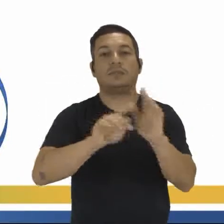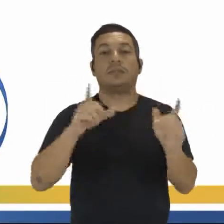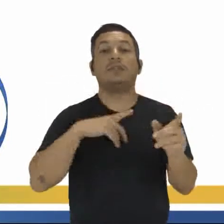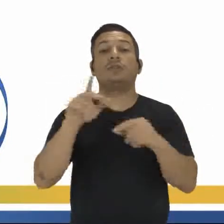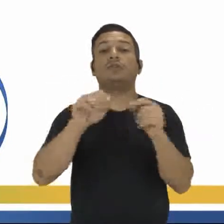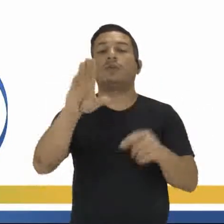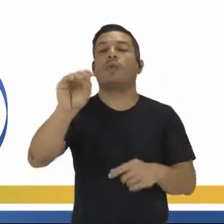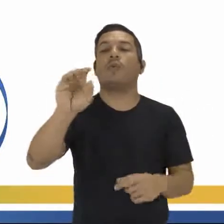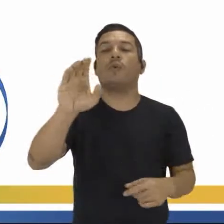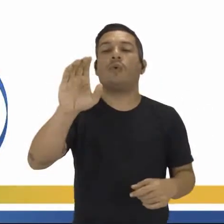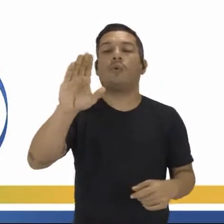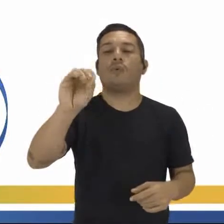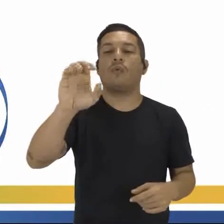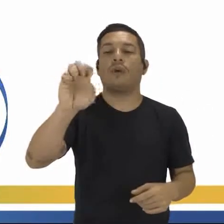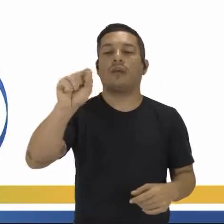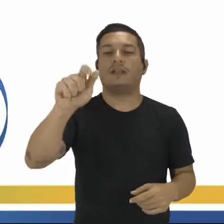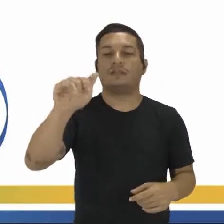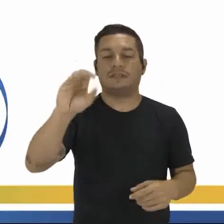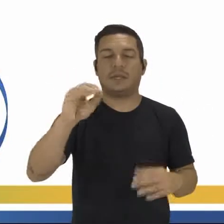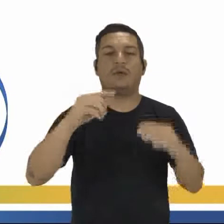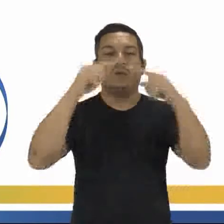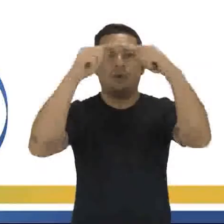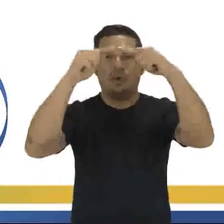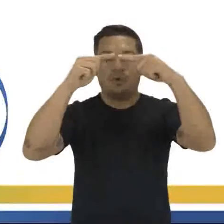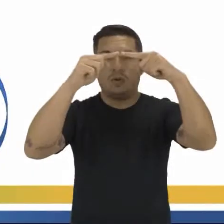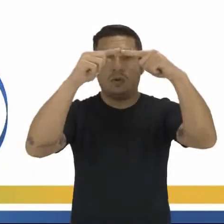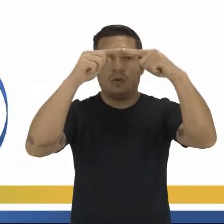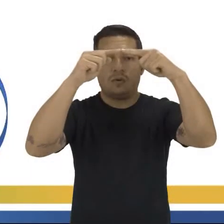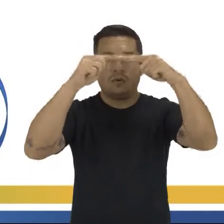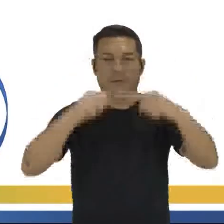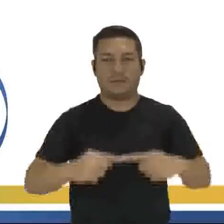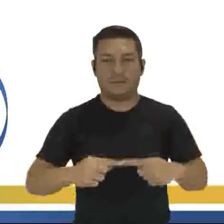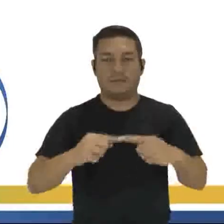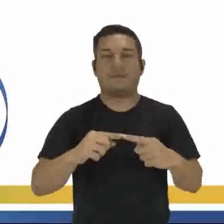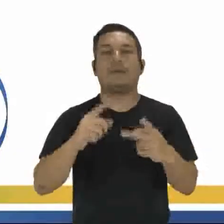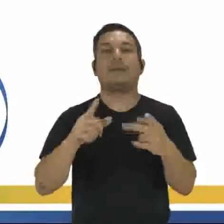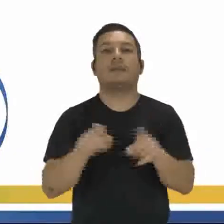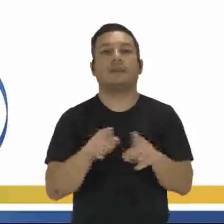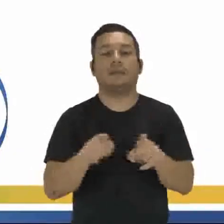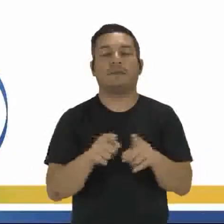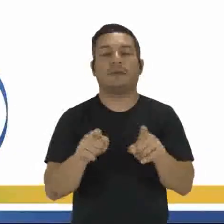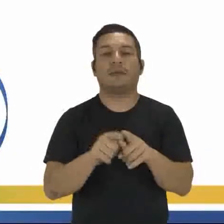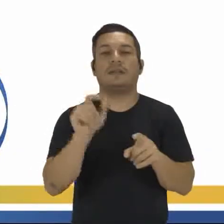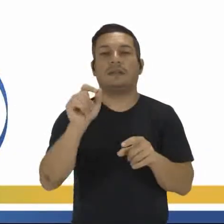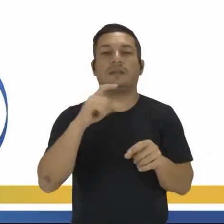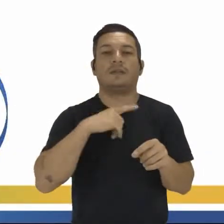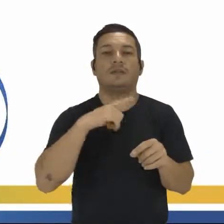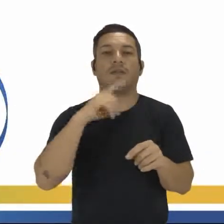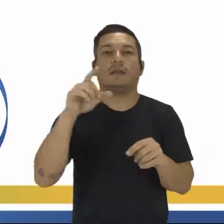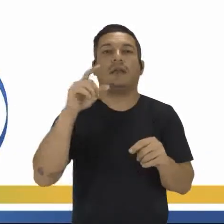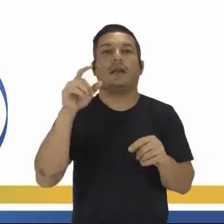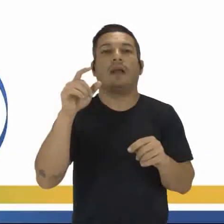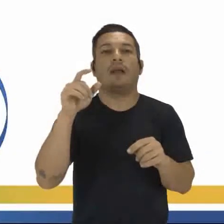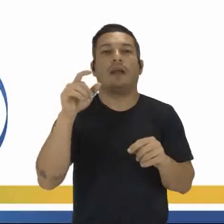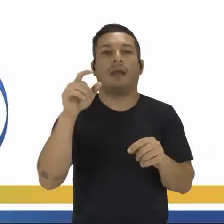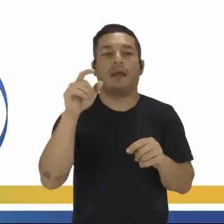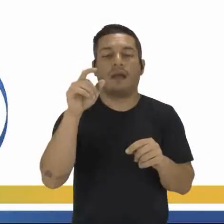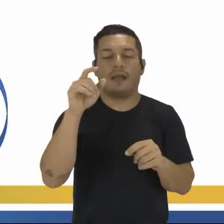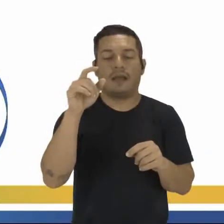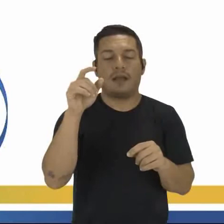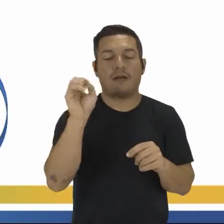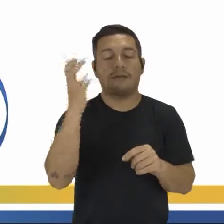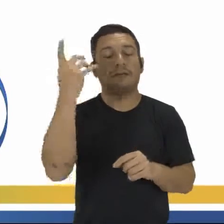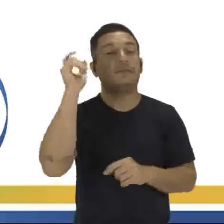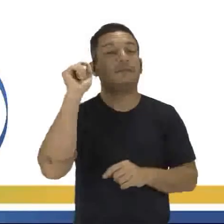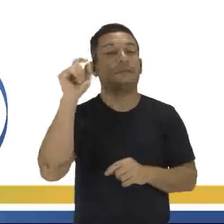coesão, quanto entre as partes do texto, um parágrafo sendo relacionado ao outro por meio desses elementos, gerando